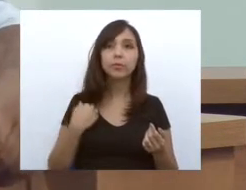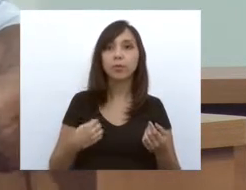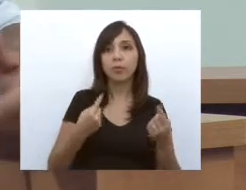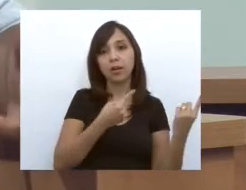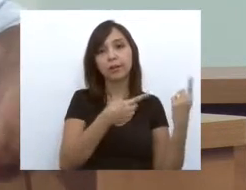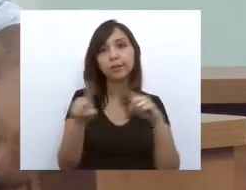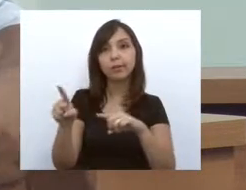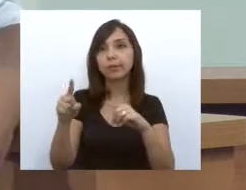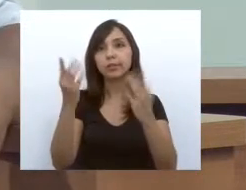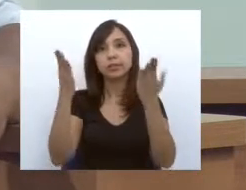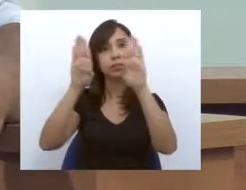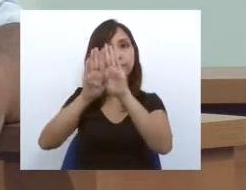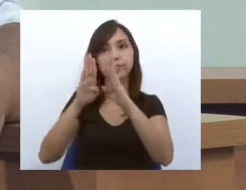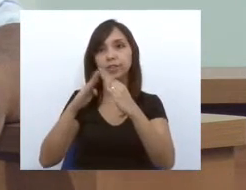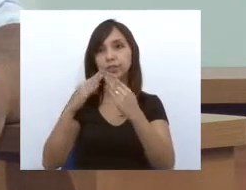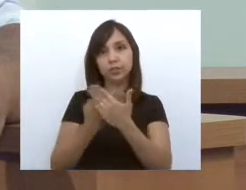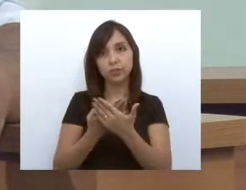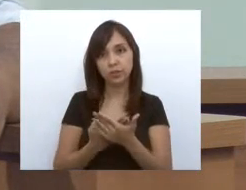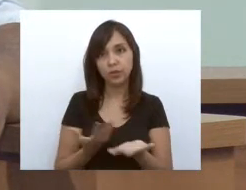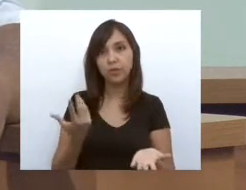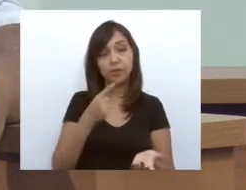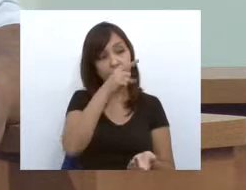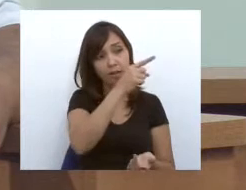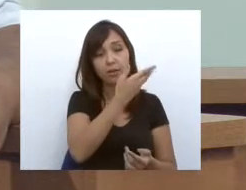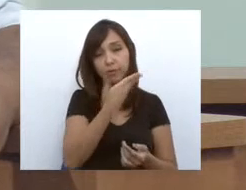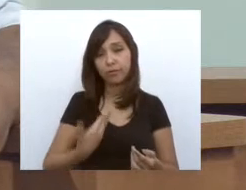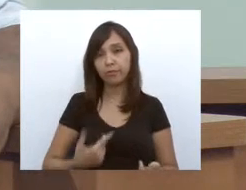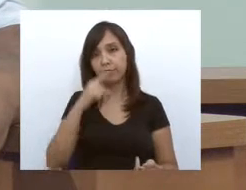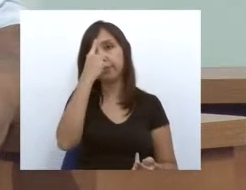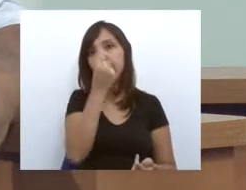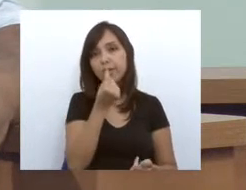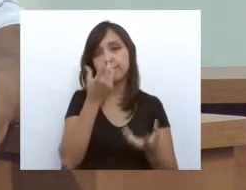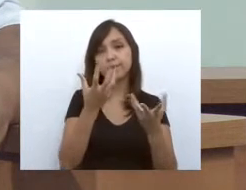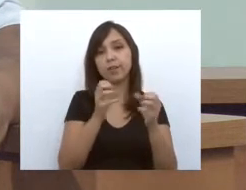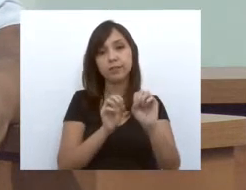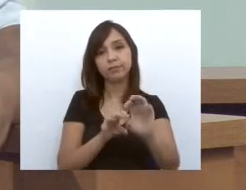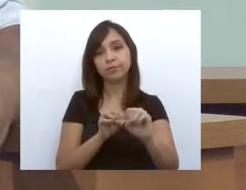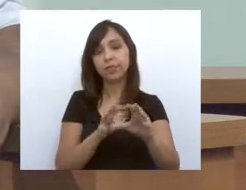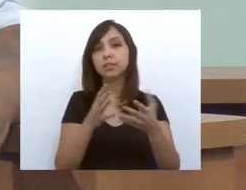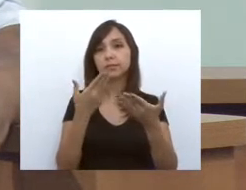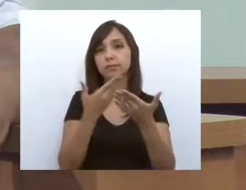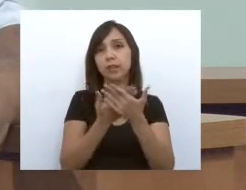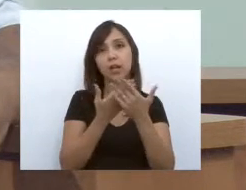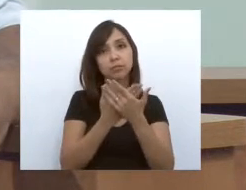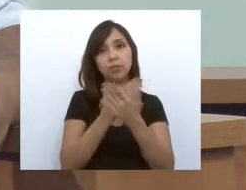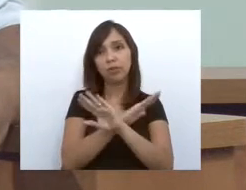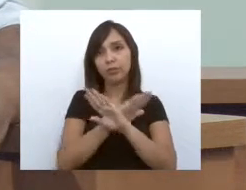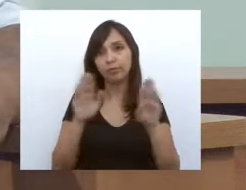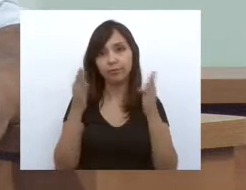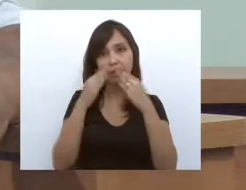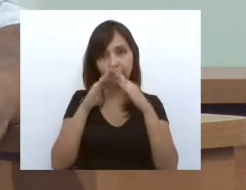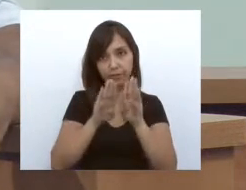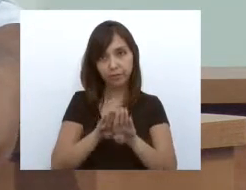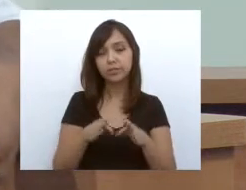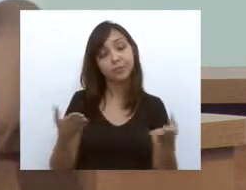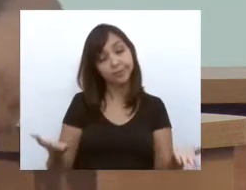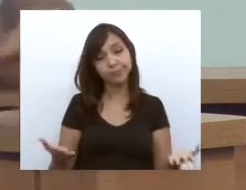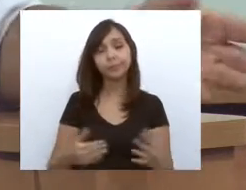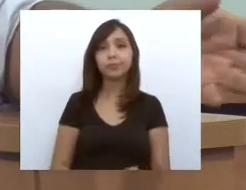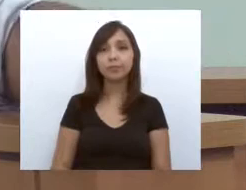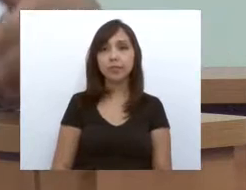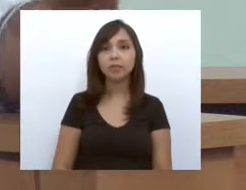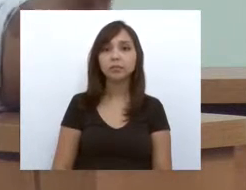contra essa agressão do governador Alckmin em cima da educação do Estado de São Paulo. Então é isso, senhor presidente. Nós